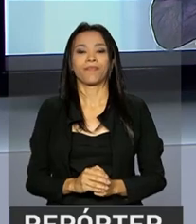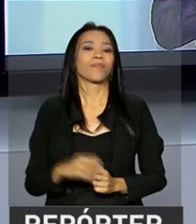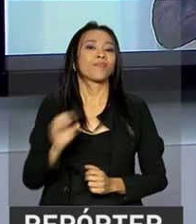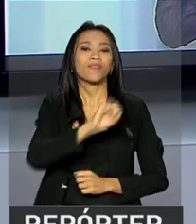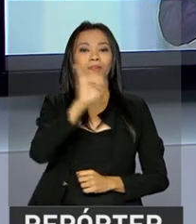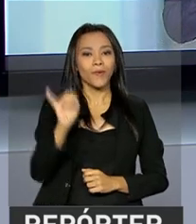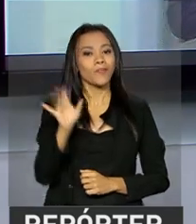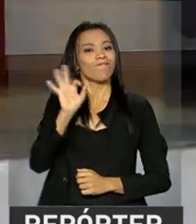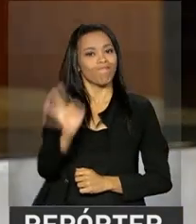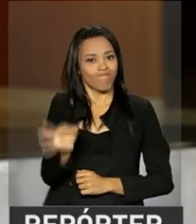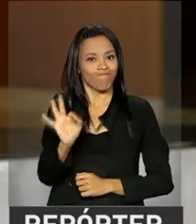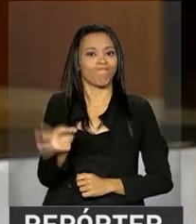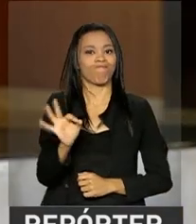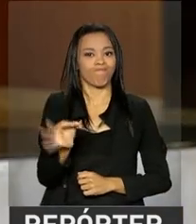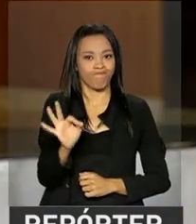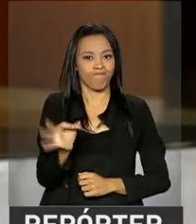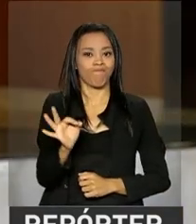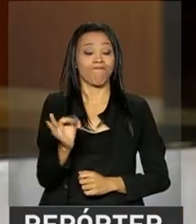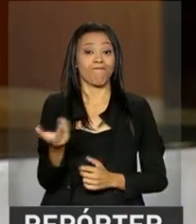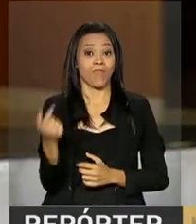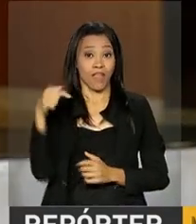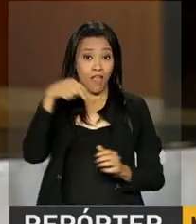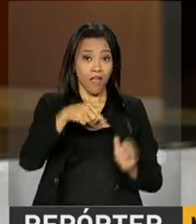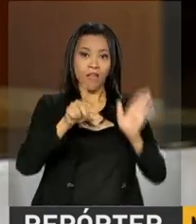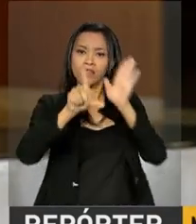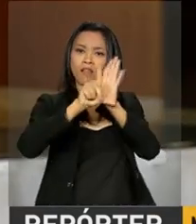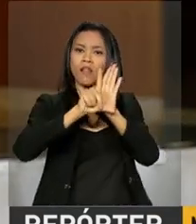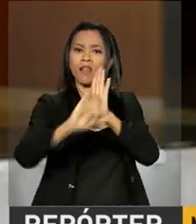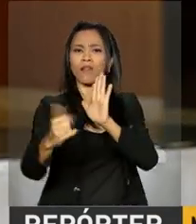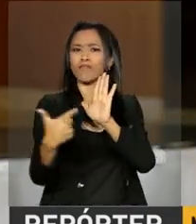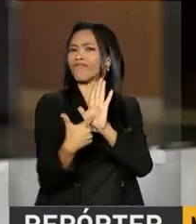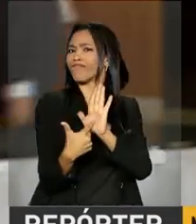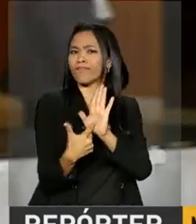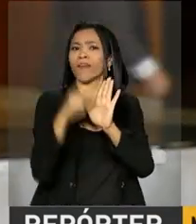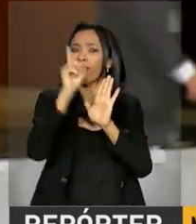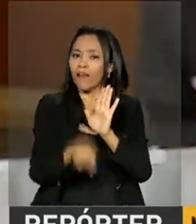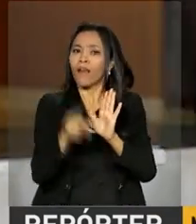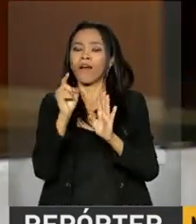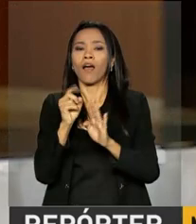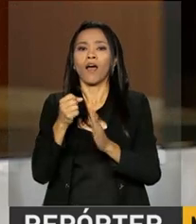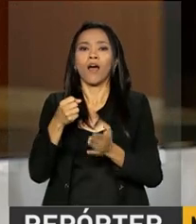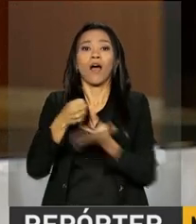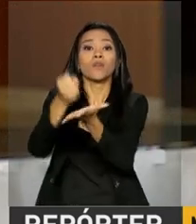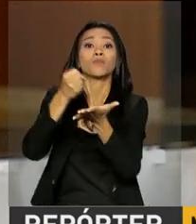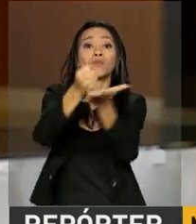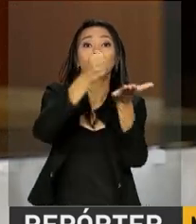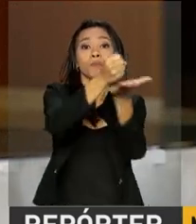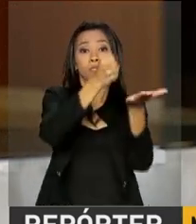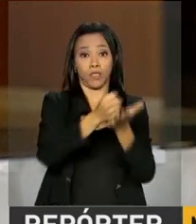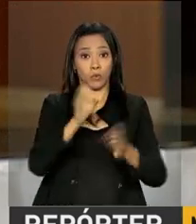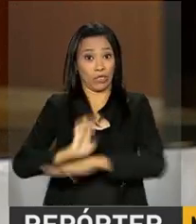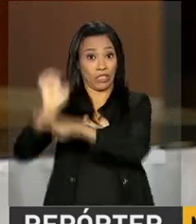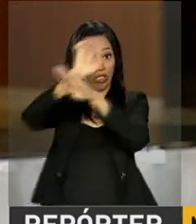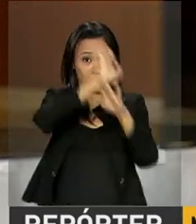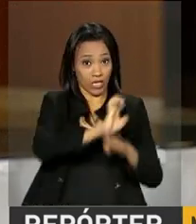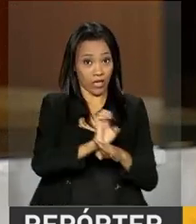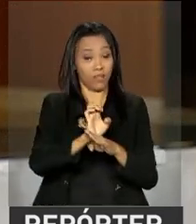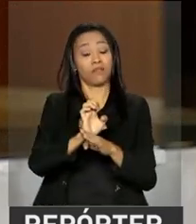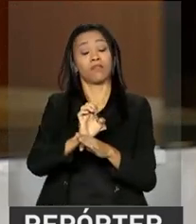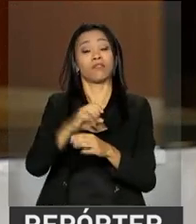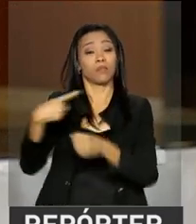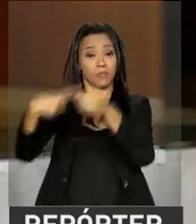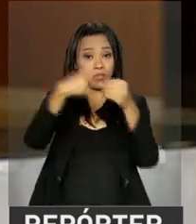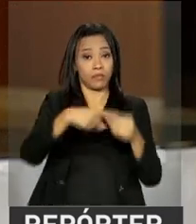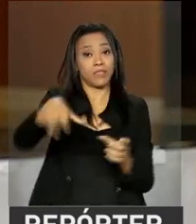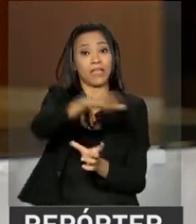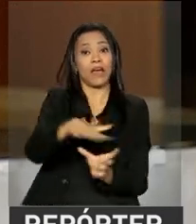Olá, Leandro. É isso mesmo. Olha, essa lei que trata da recuperação fiscal dos estados e municípios